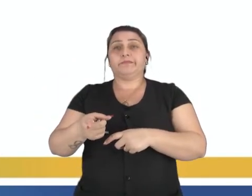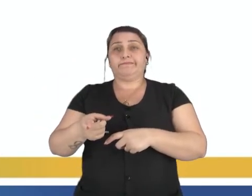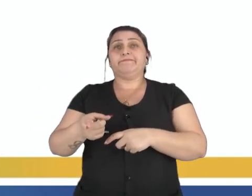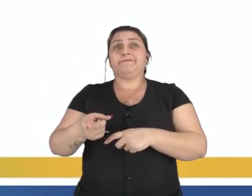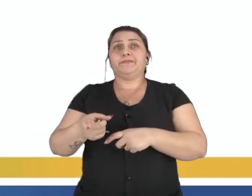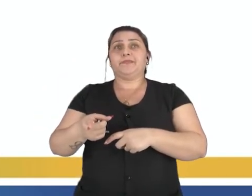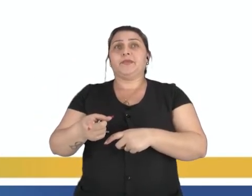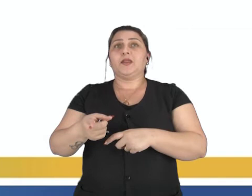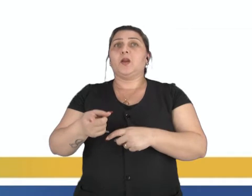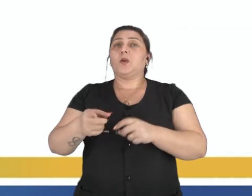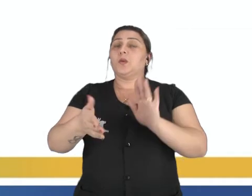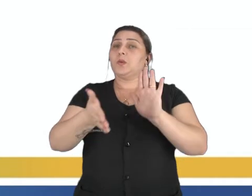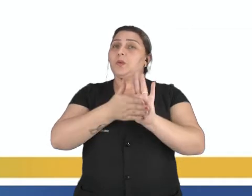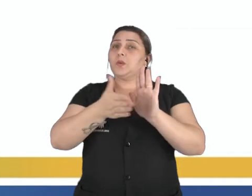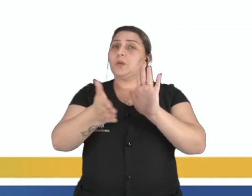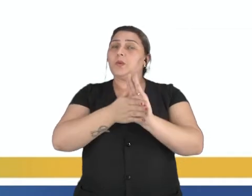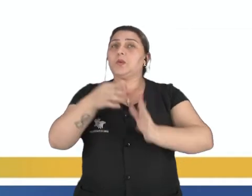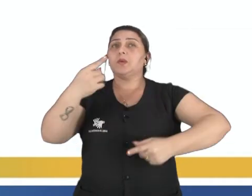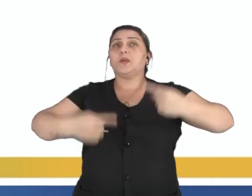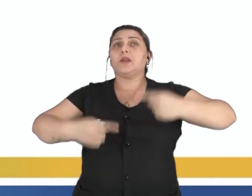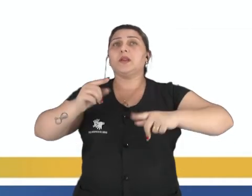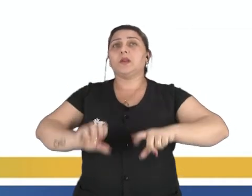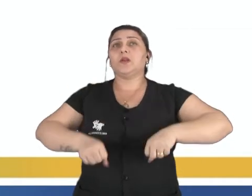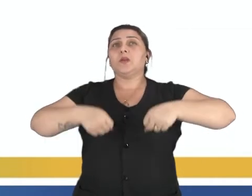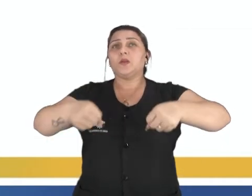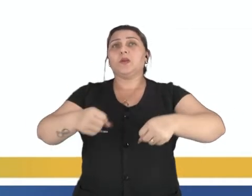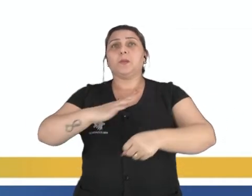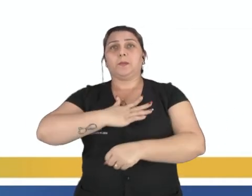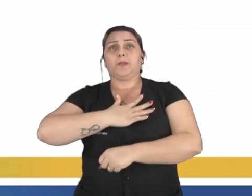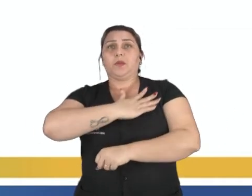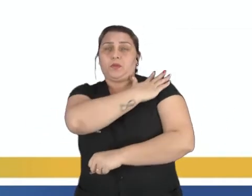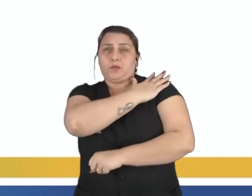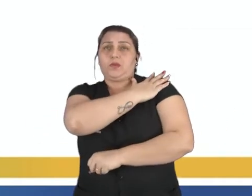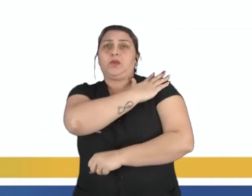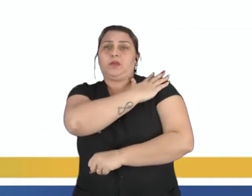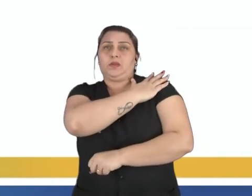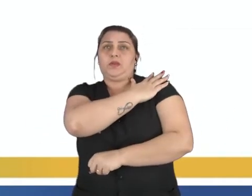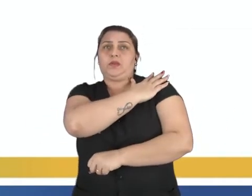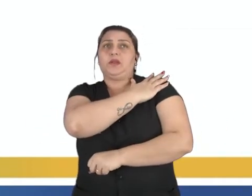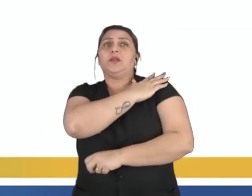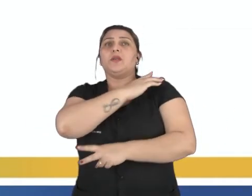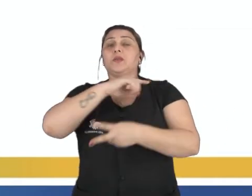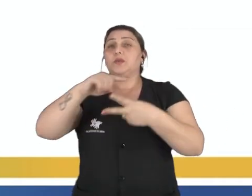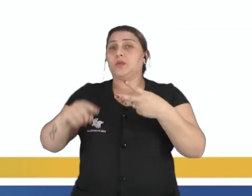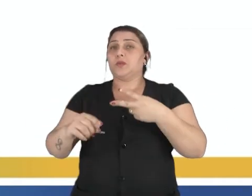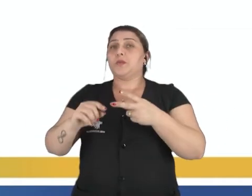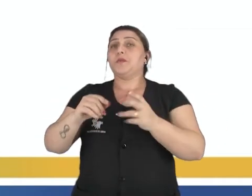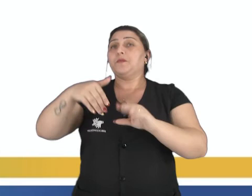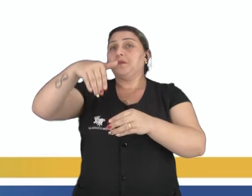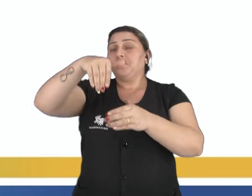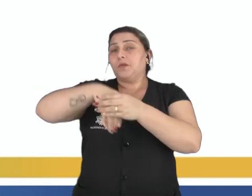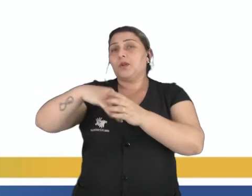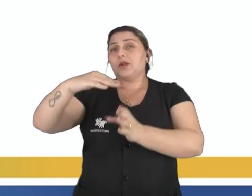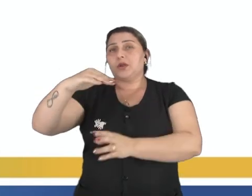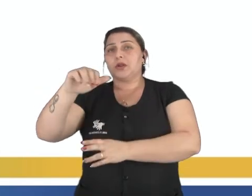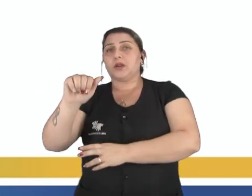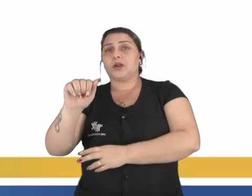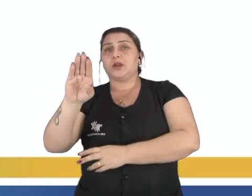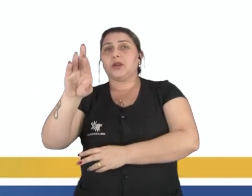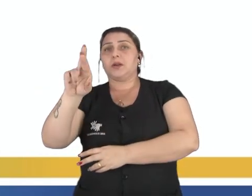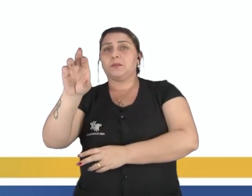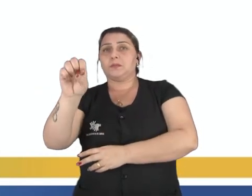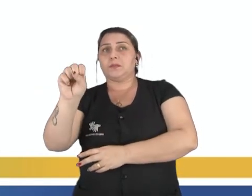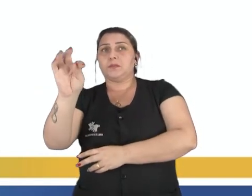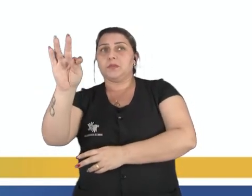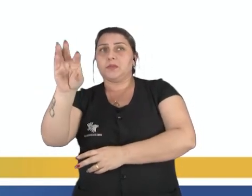benfeitor. No plano político, ele luta com o coronel e pelo coronel. Aí estão os votos de cabresto, né, que resultam